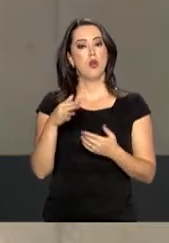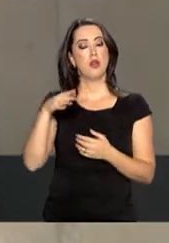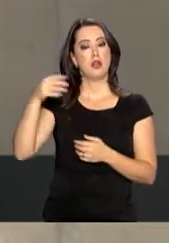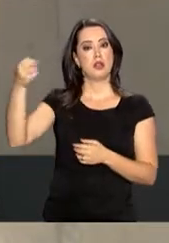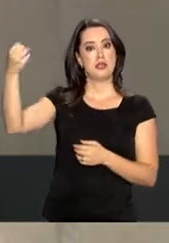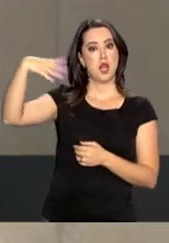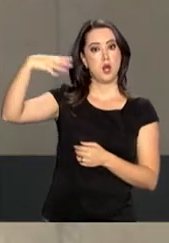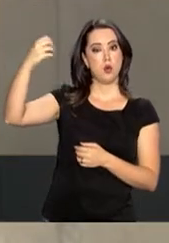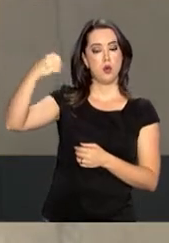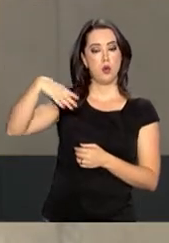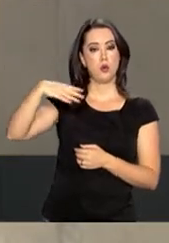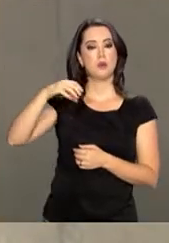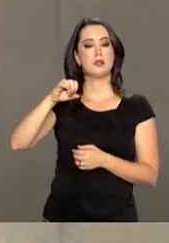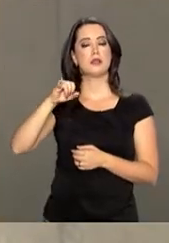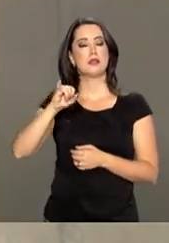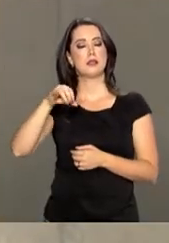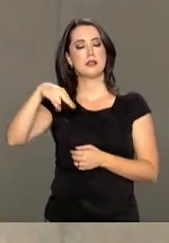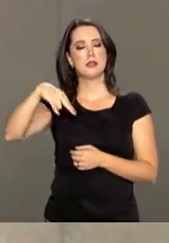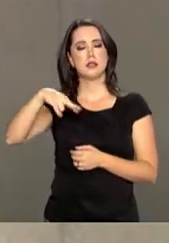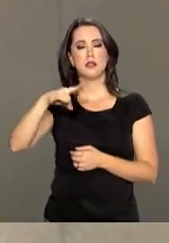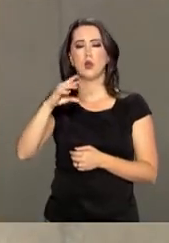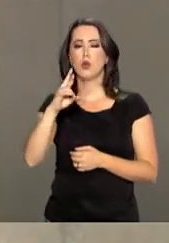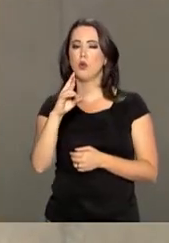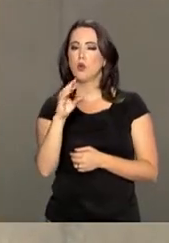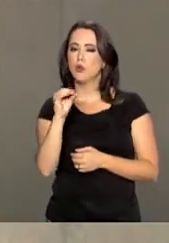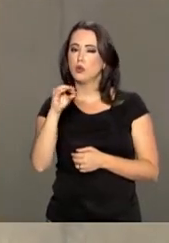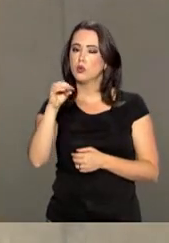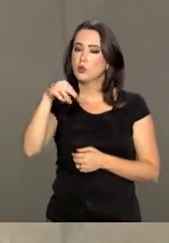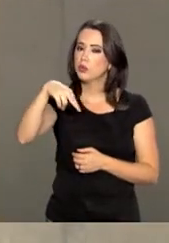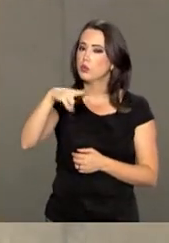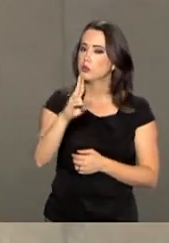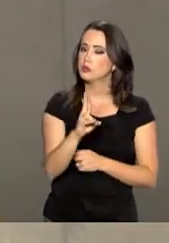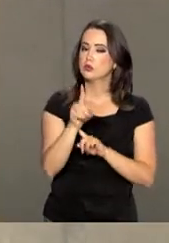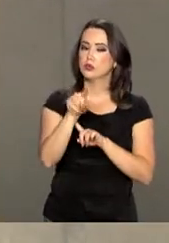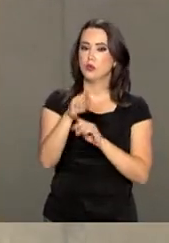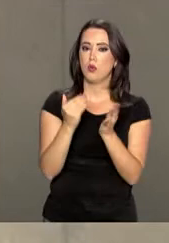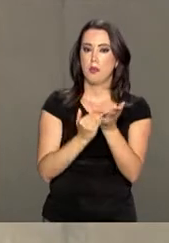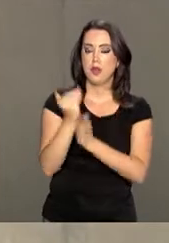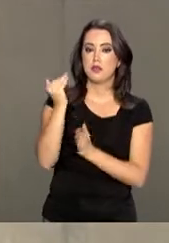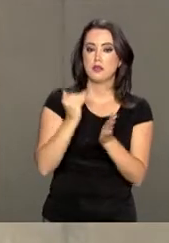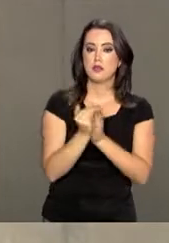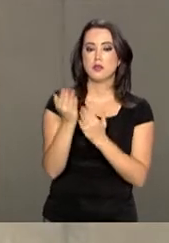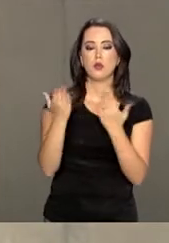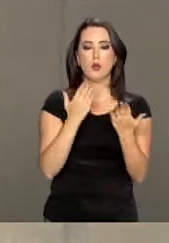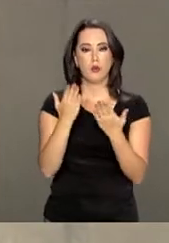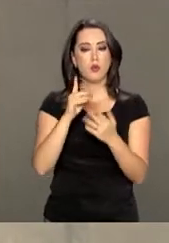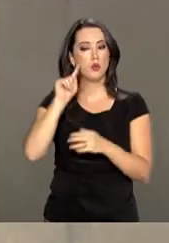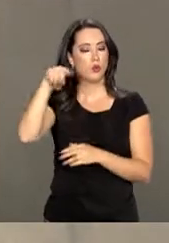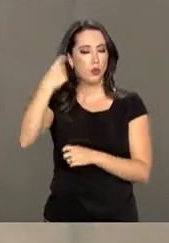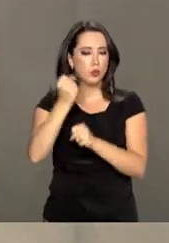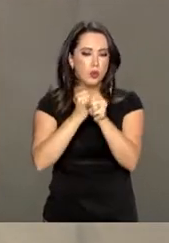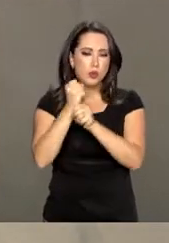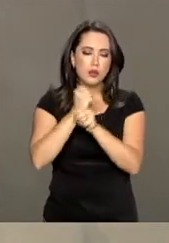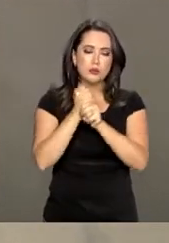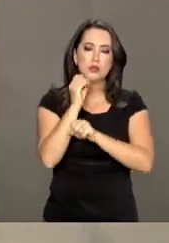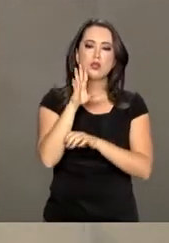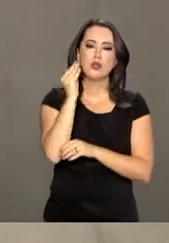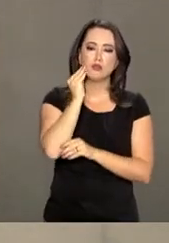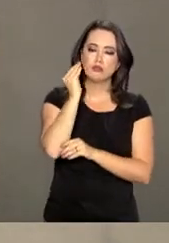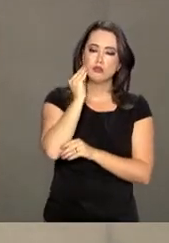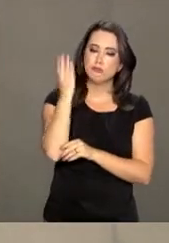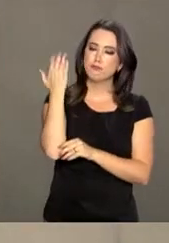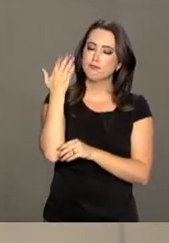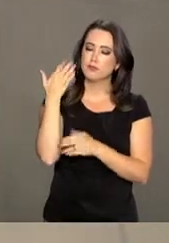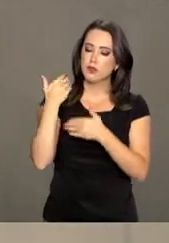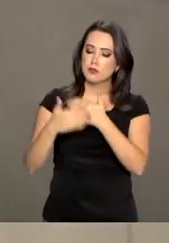projetado de maneira experimental num acelerador de partículas. As pesquisas entram em operação no ano que vem. Muitas inovações que devem